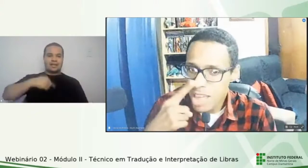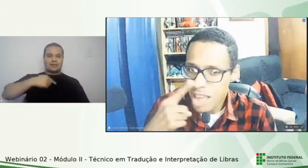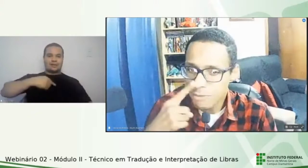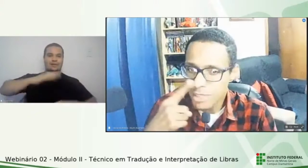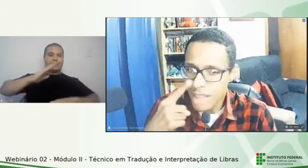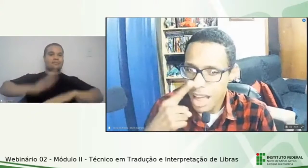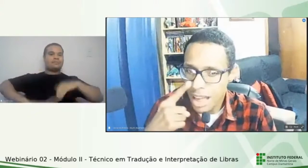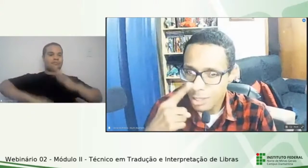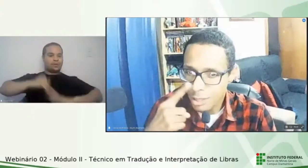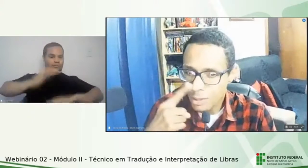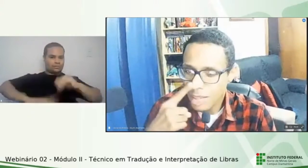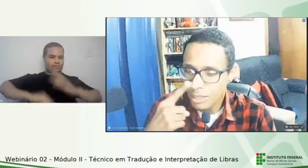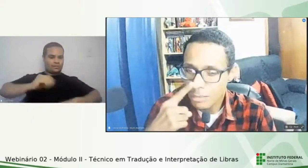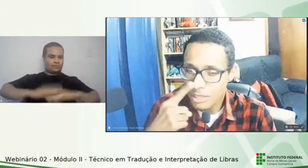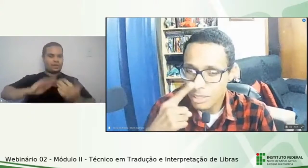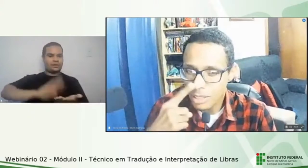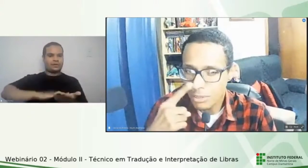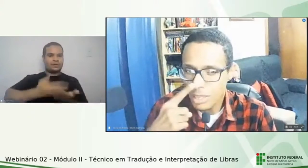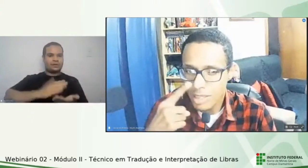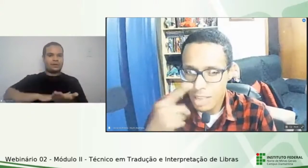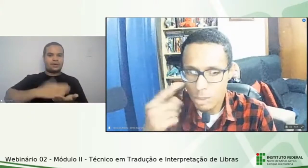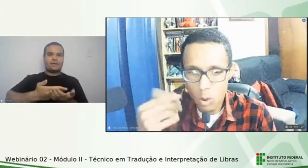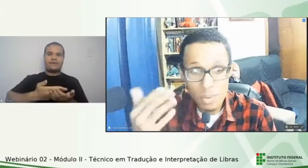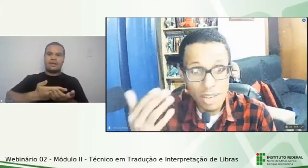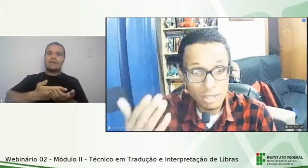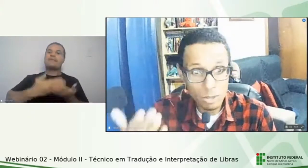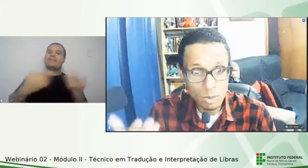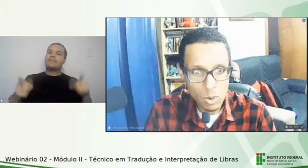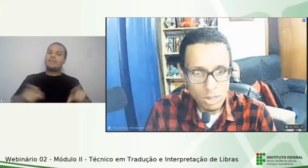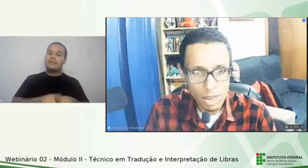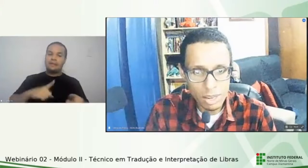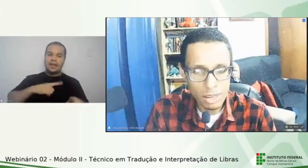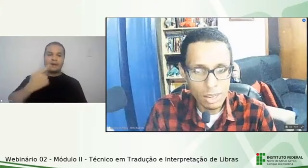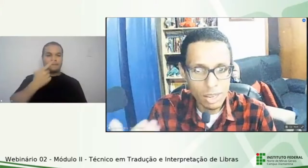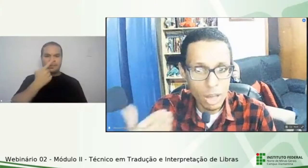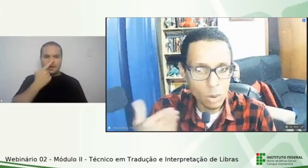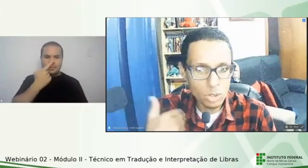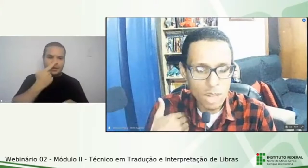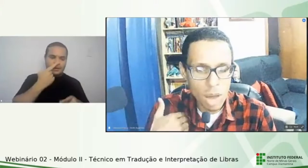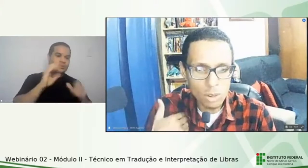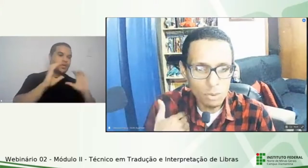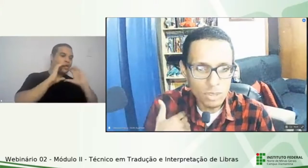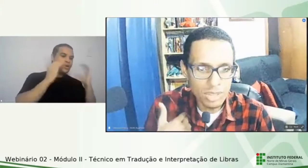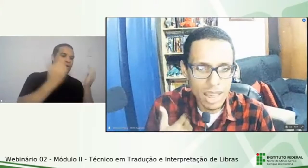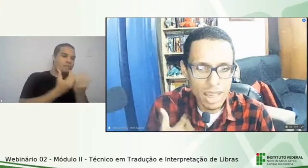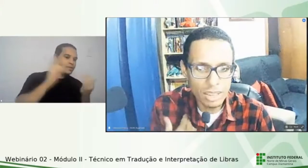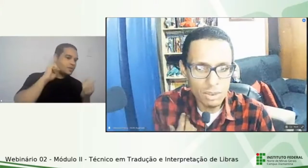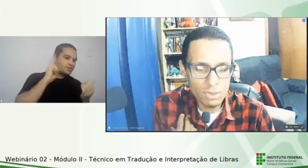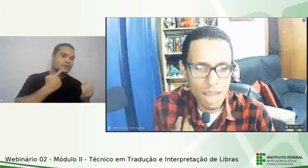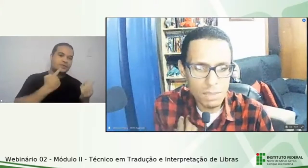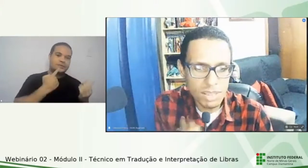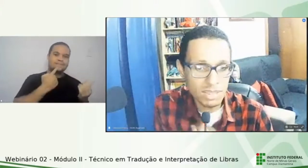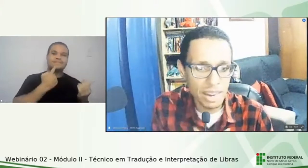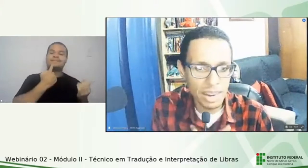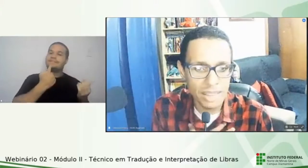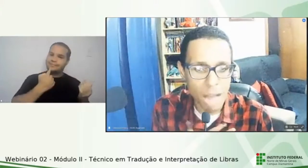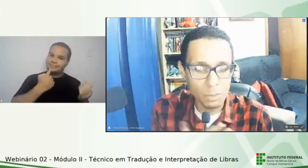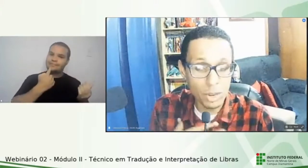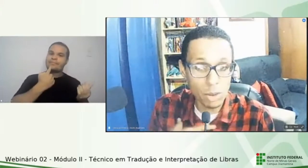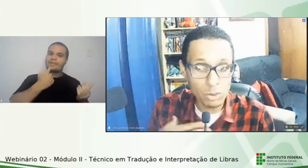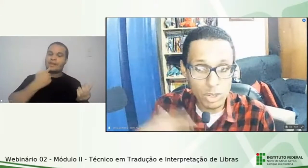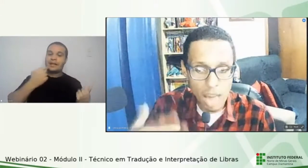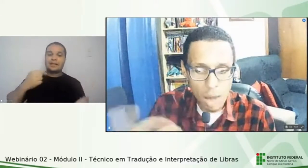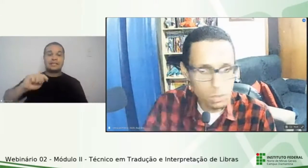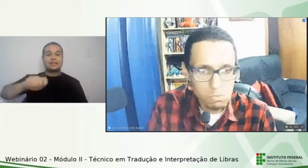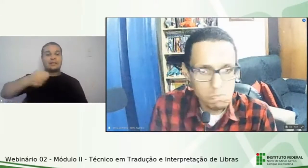bem afinado, né, tenho bastante afinidade com a comunidade surda, o sinal que eu fizer não vai me desagradar, porque